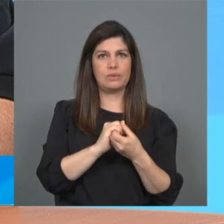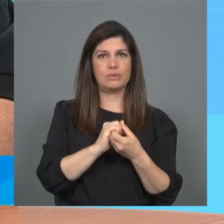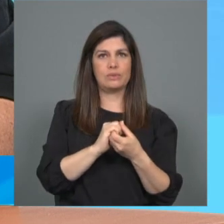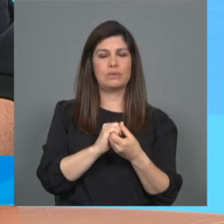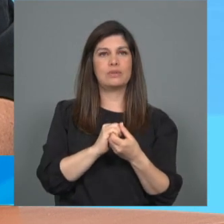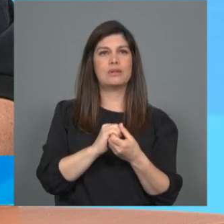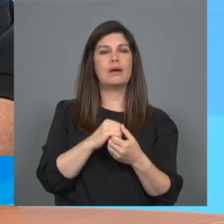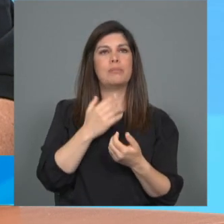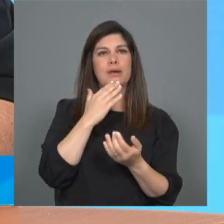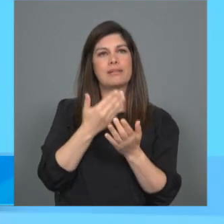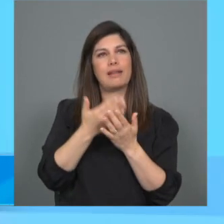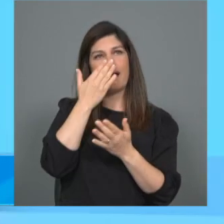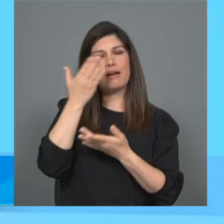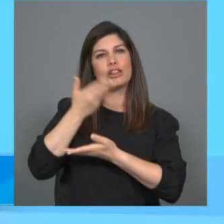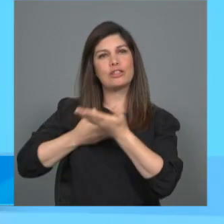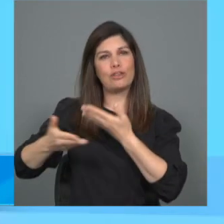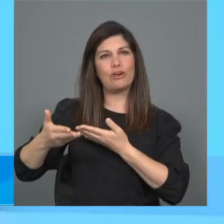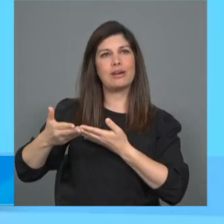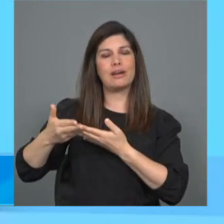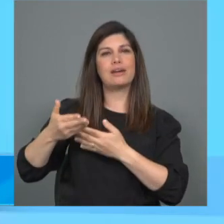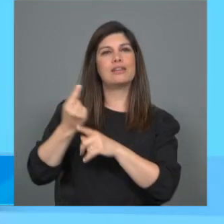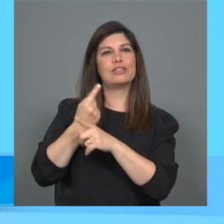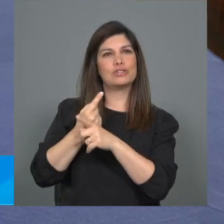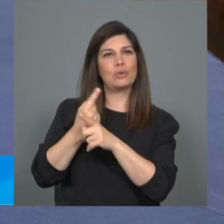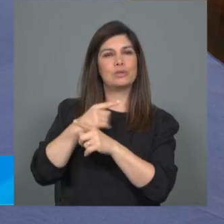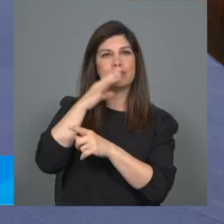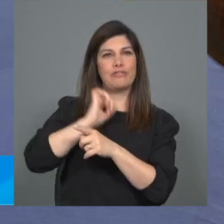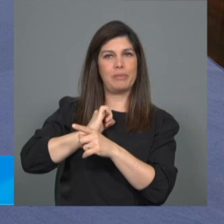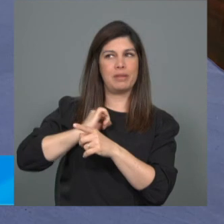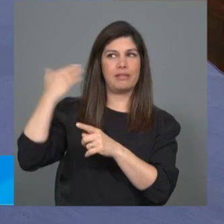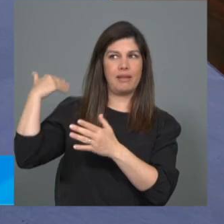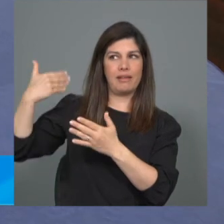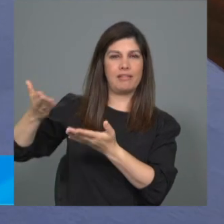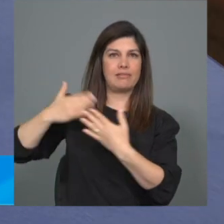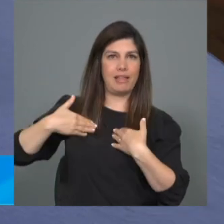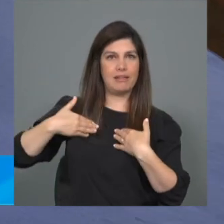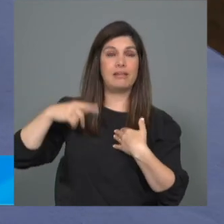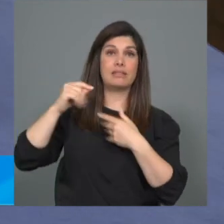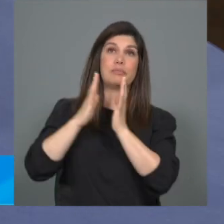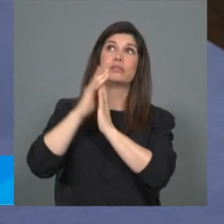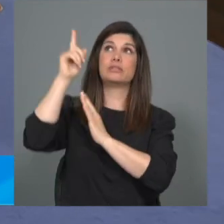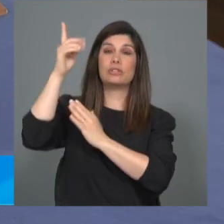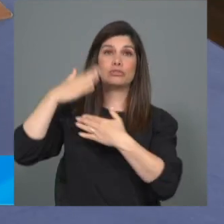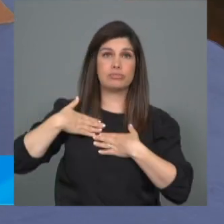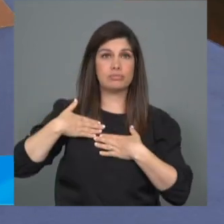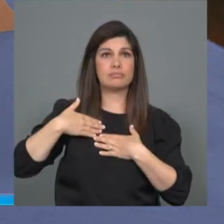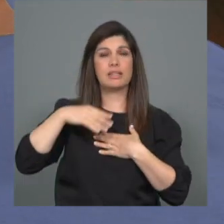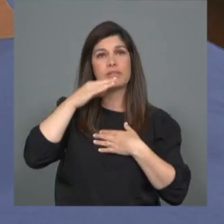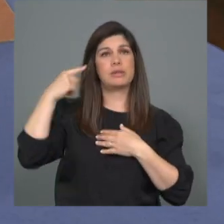nossos antepassados, àquilo que Deus fez connosco quando nos libertou do Egito e que os nossos antepassados nos foram